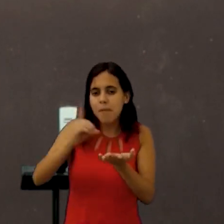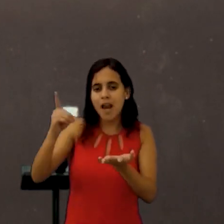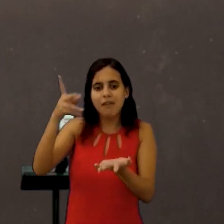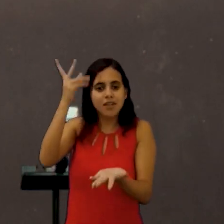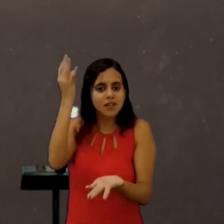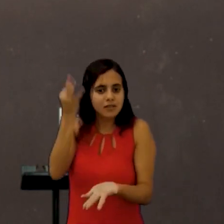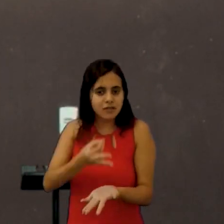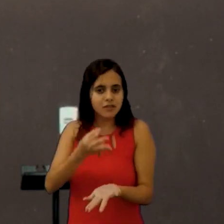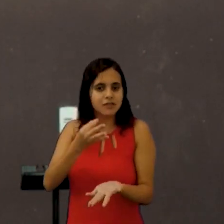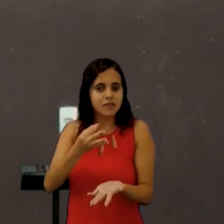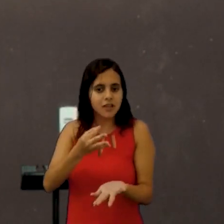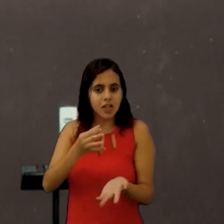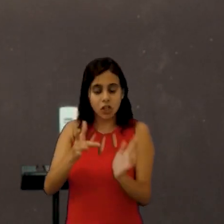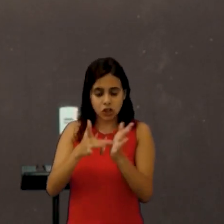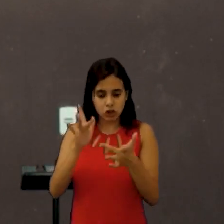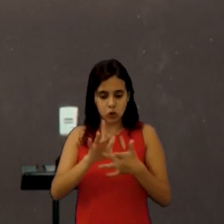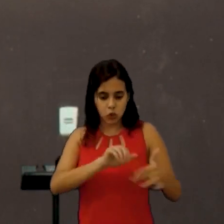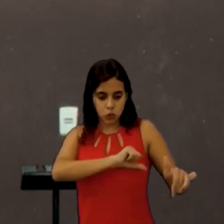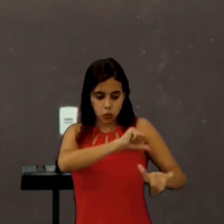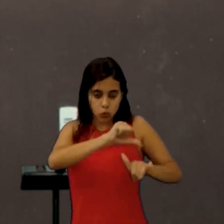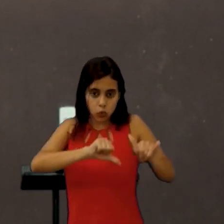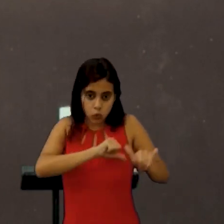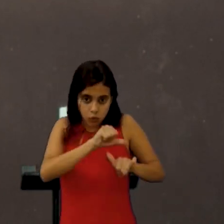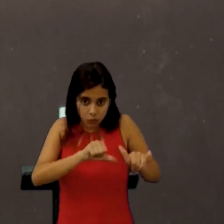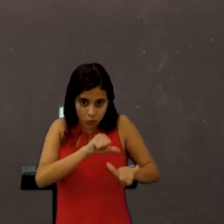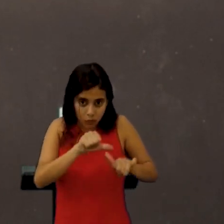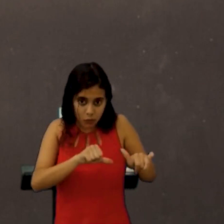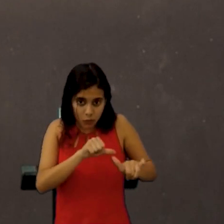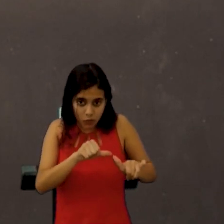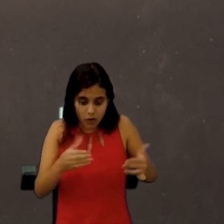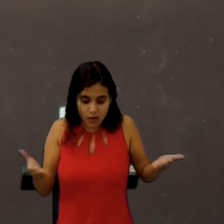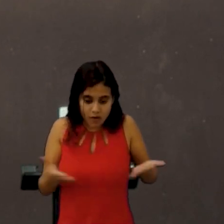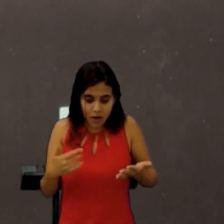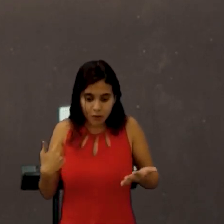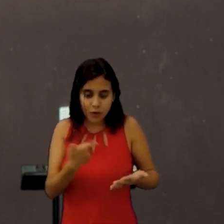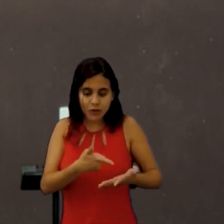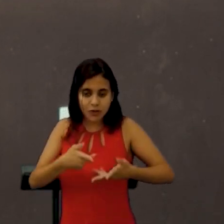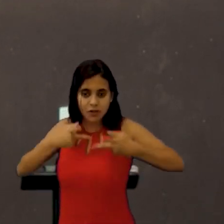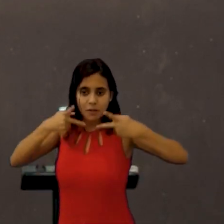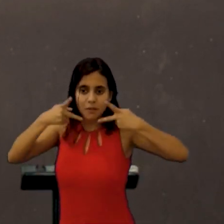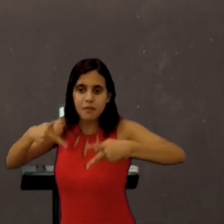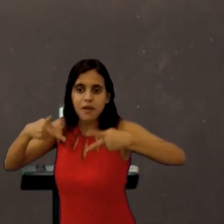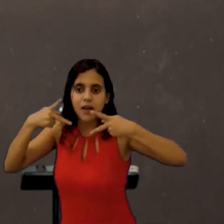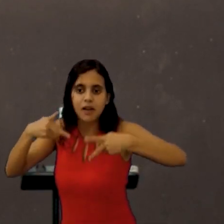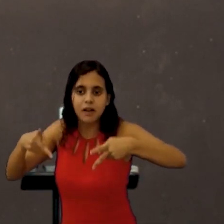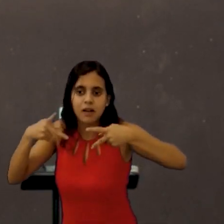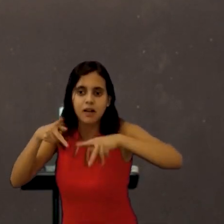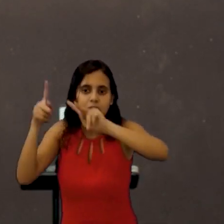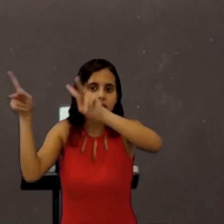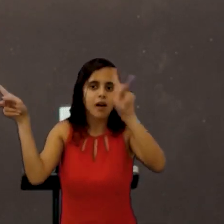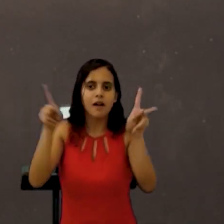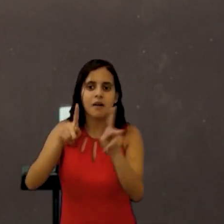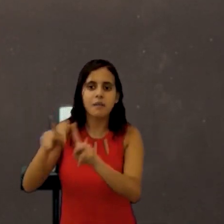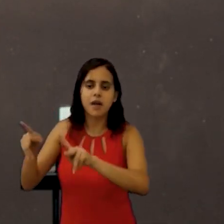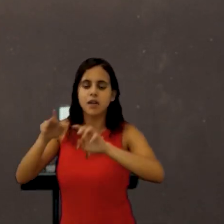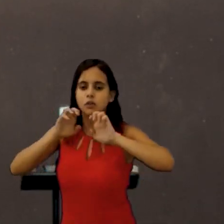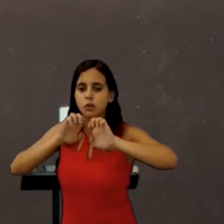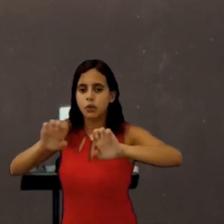nos transformou em arautos da mensagem da paz, da mensagem do evangelho,